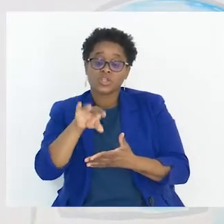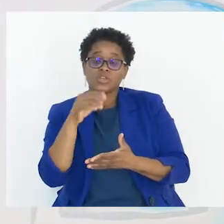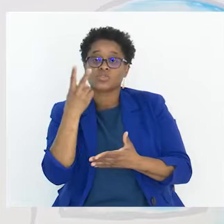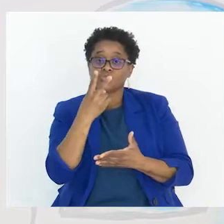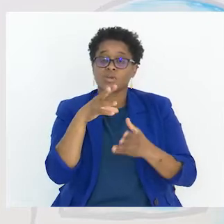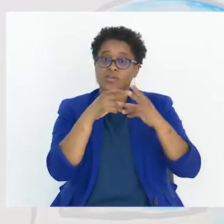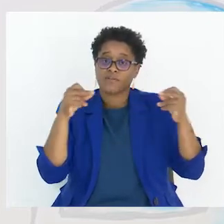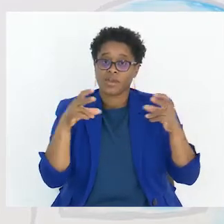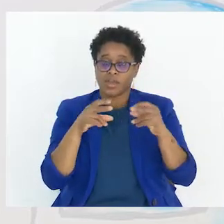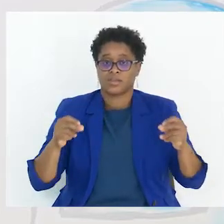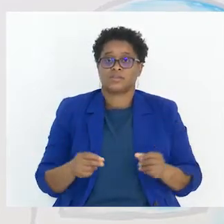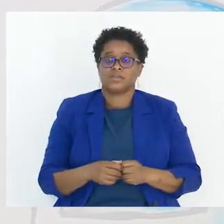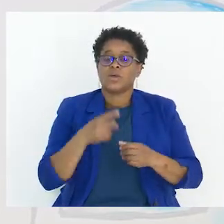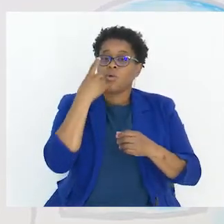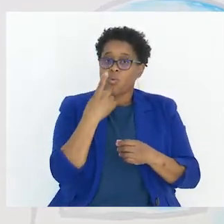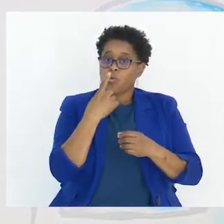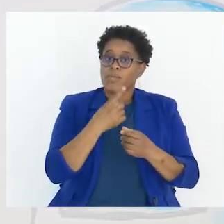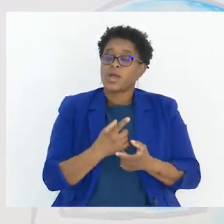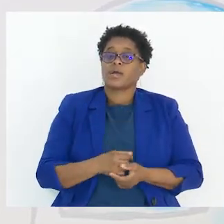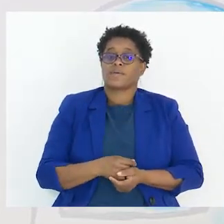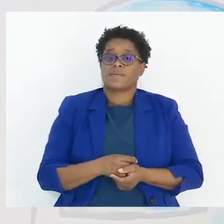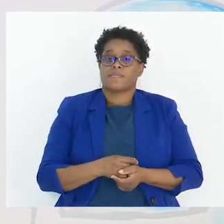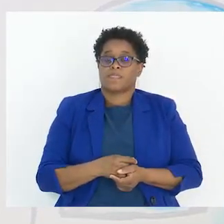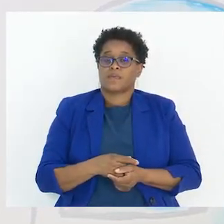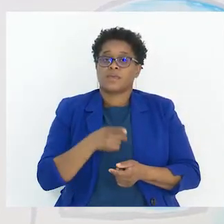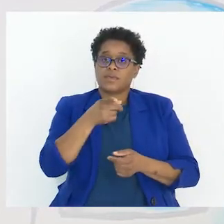duas afirmações uma